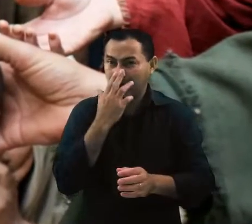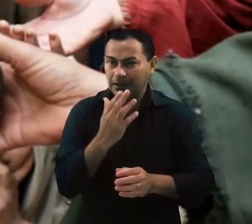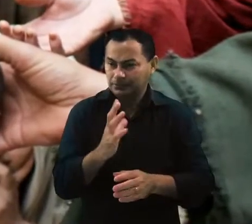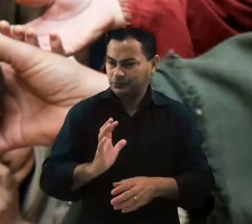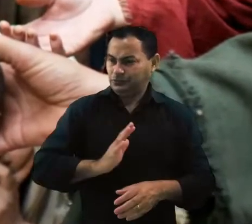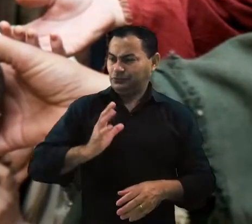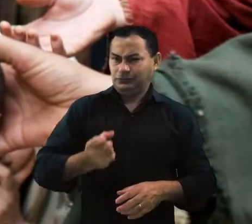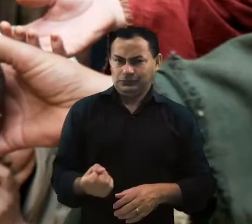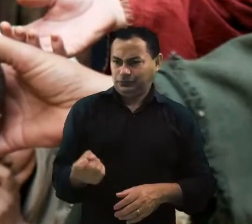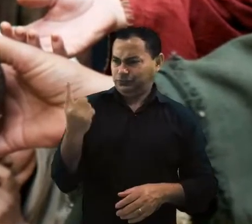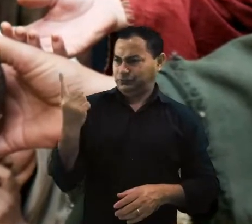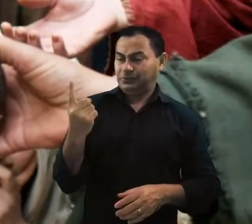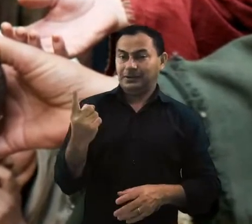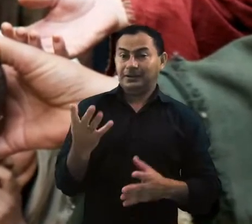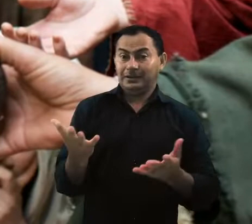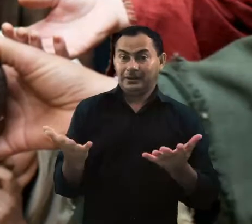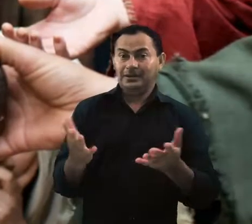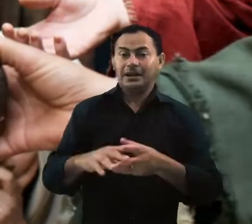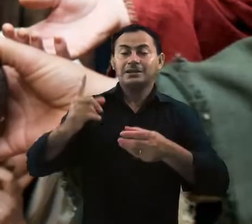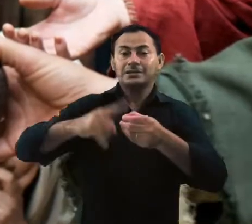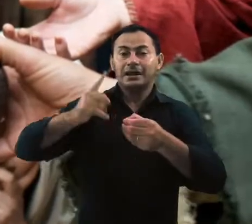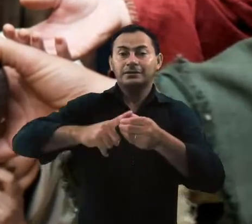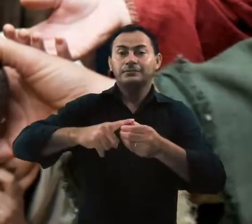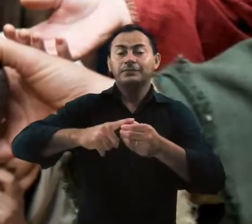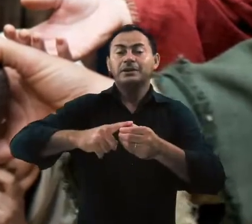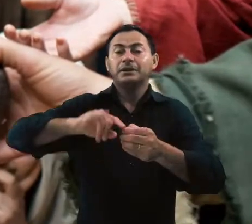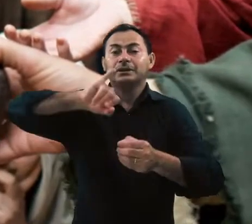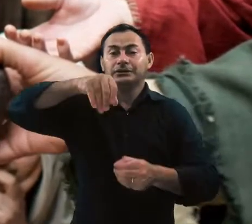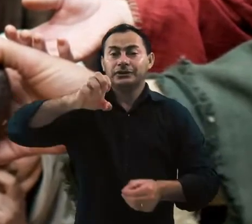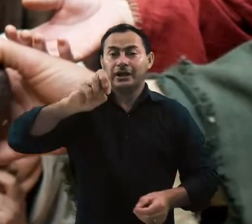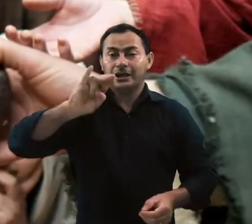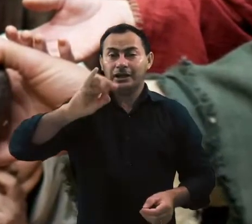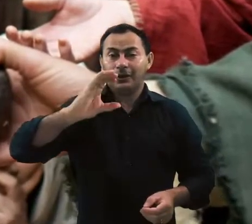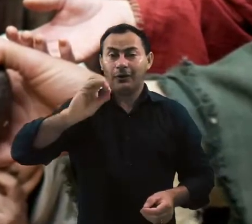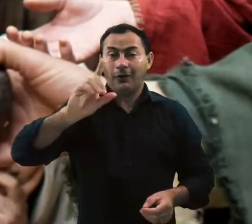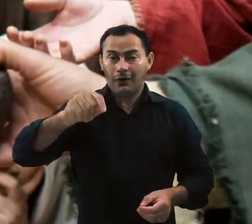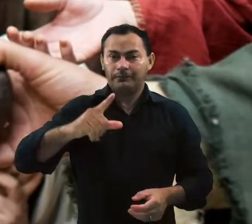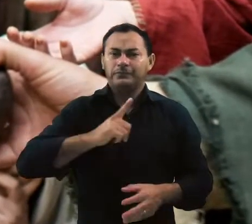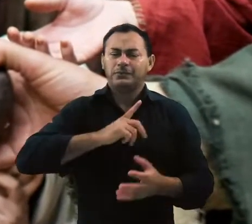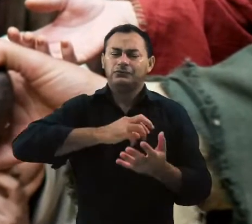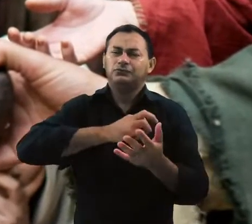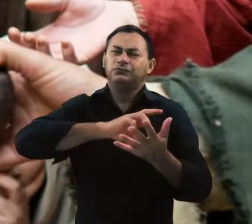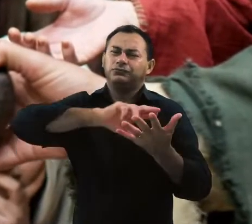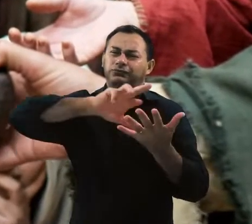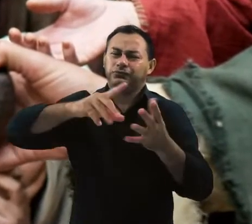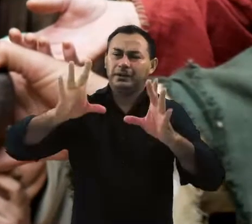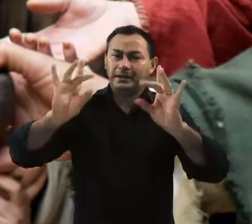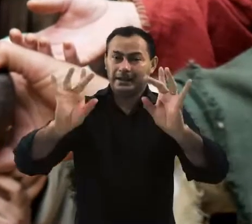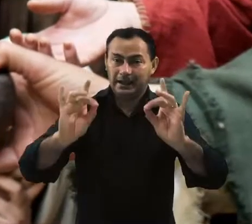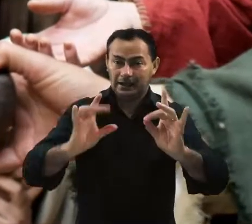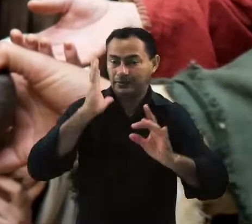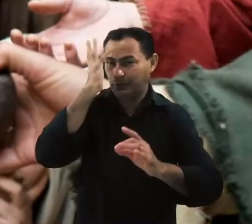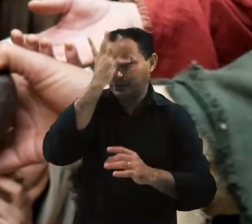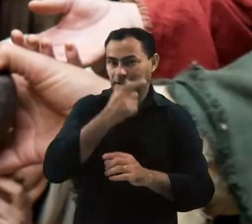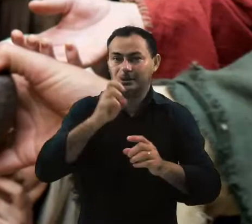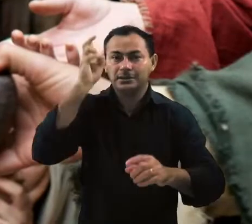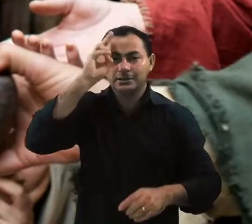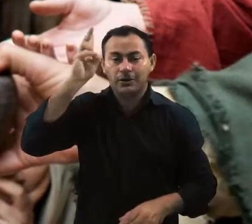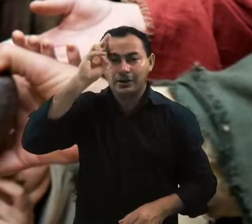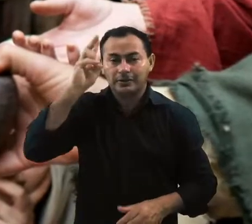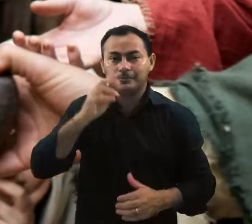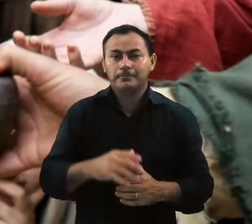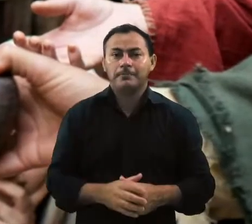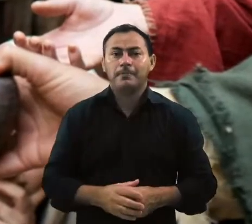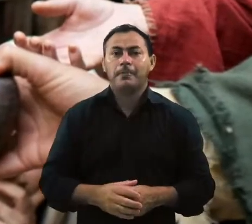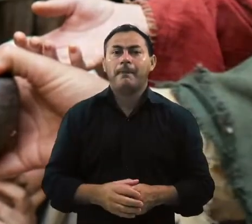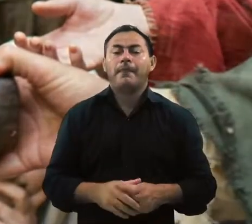você não acha que isso causou um impacto tremendo na cidade de Jericó existem tantos detalhes bonitos